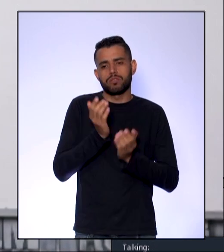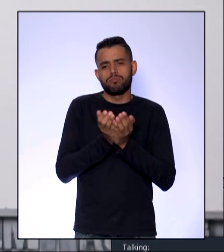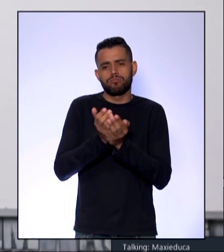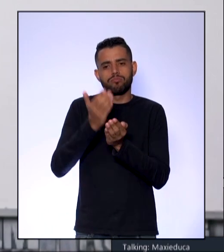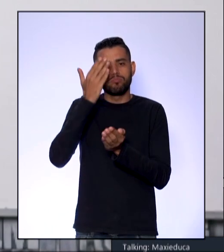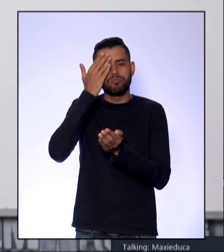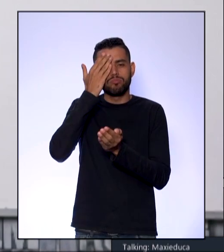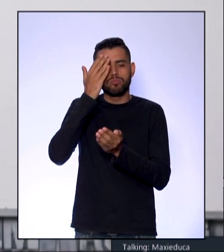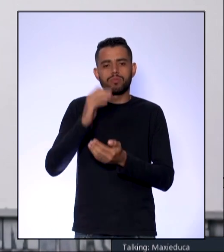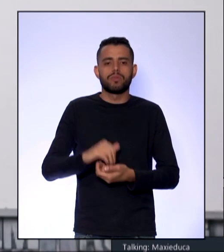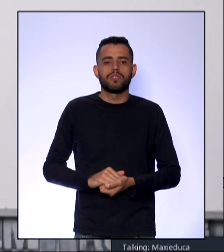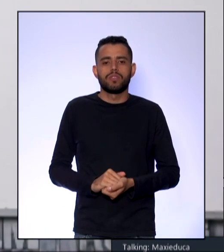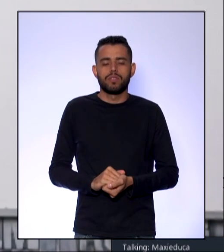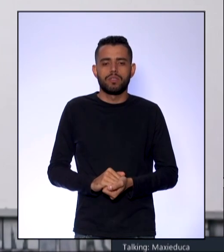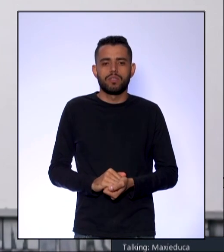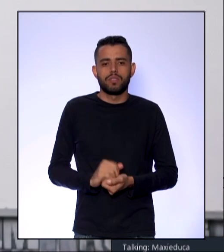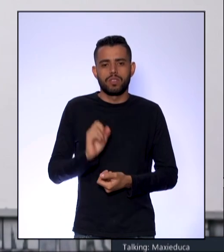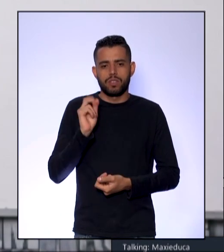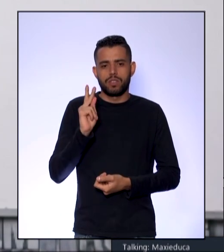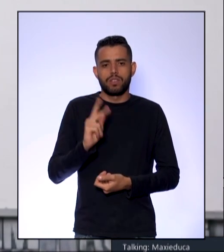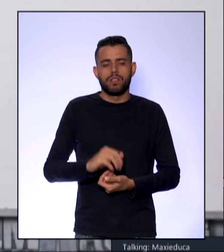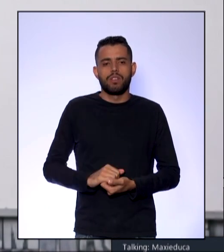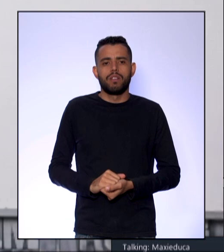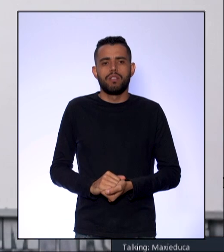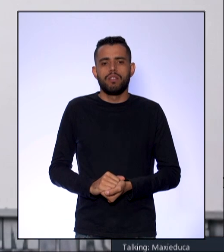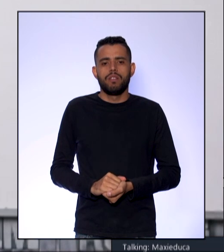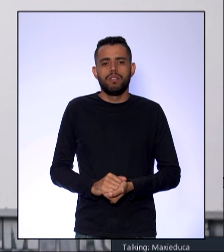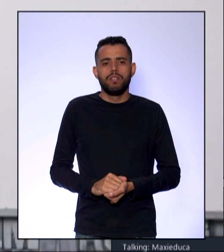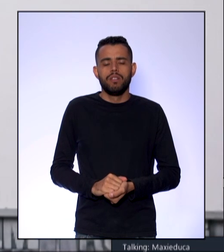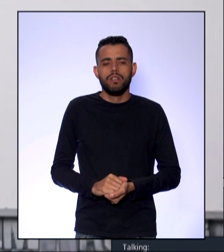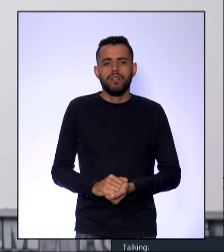Portugal e Espanha, ok? Mais